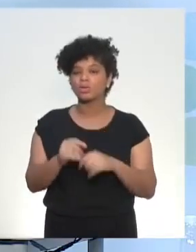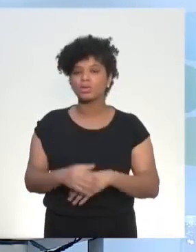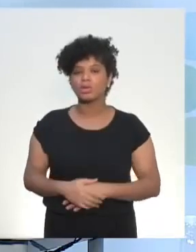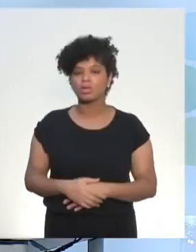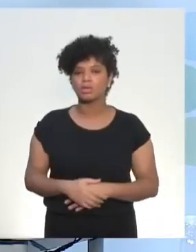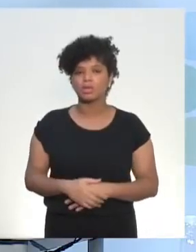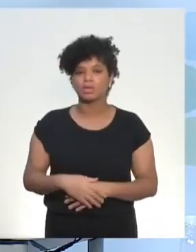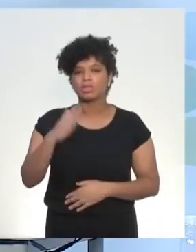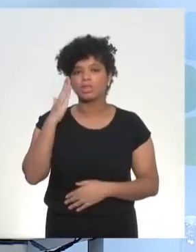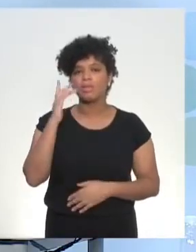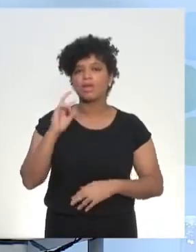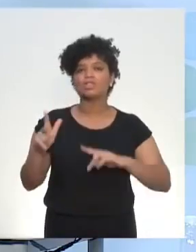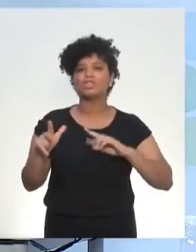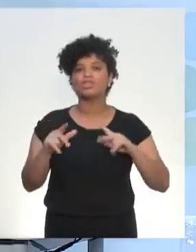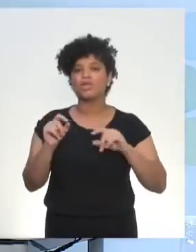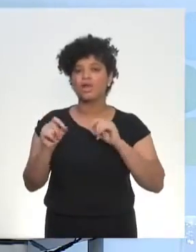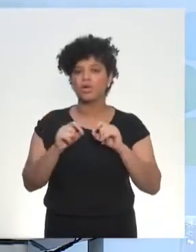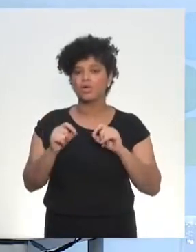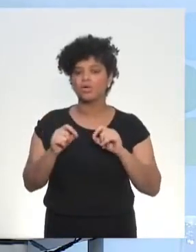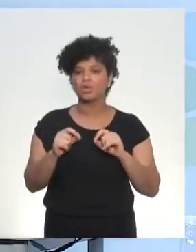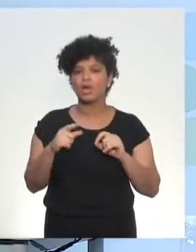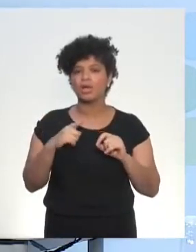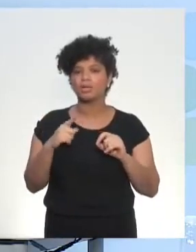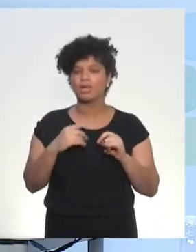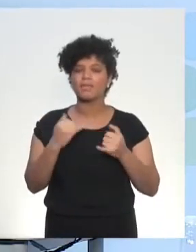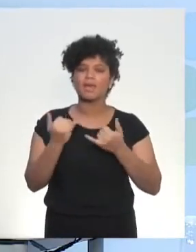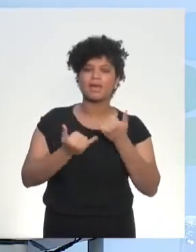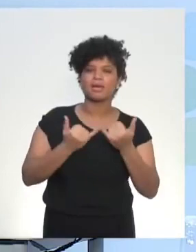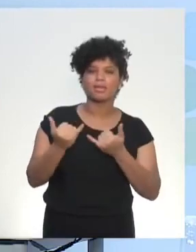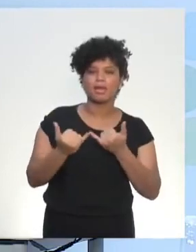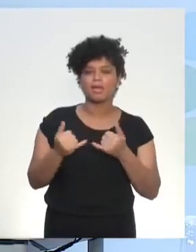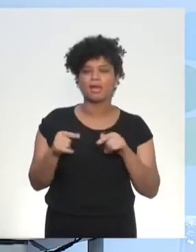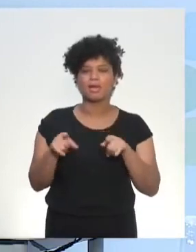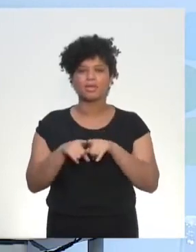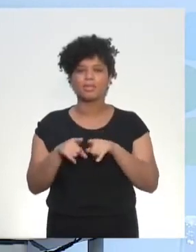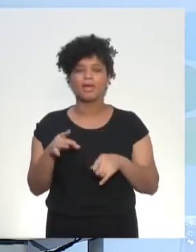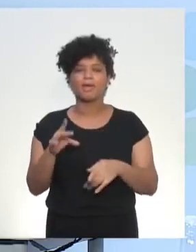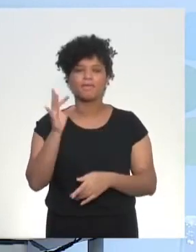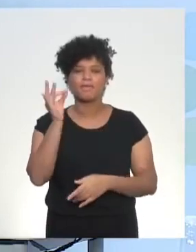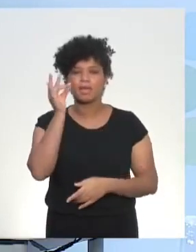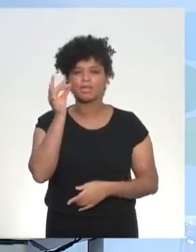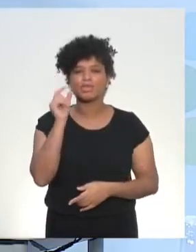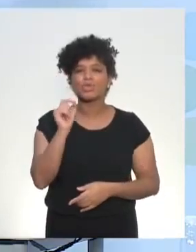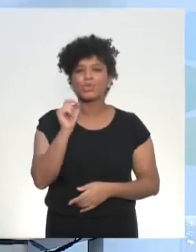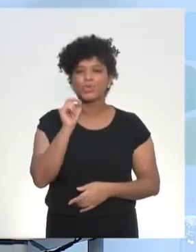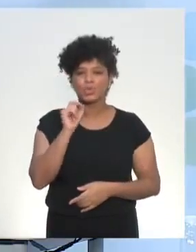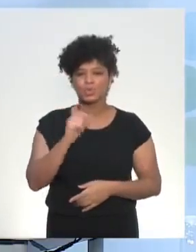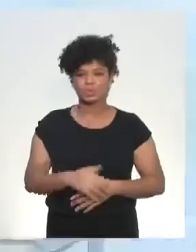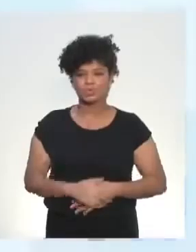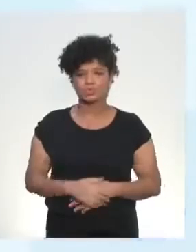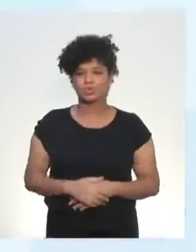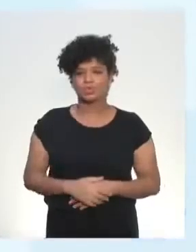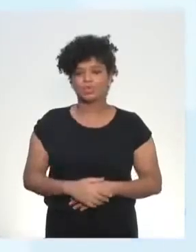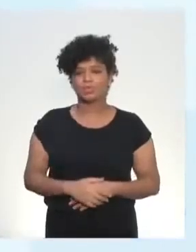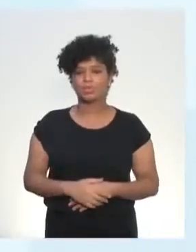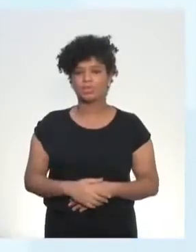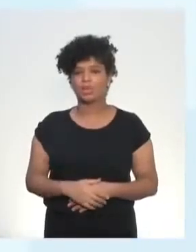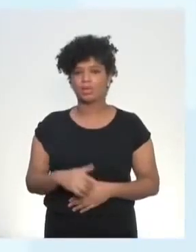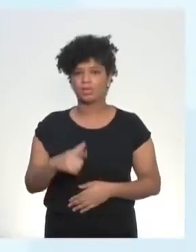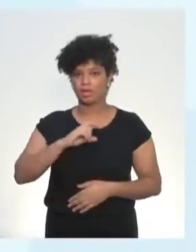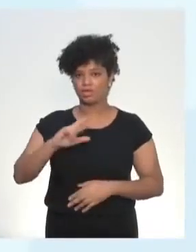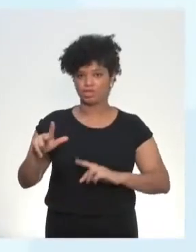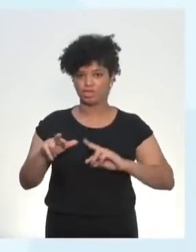dizer a diferença entre jogos e realidade, né? Won't be able to do difference. E é interessante, ó, difference